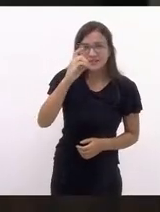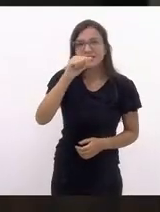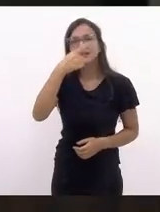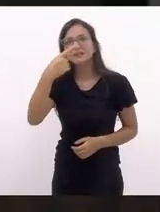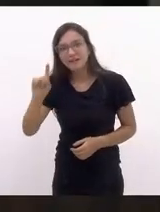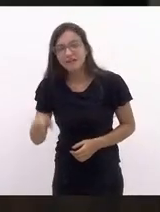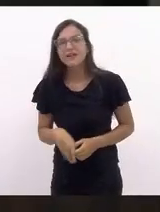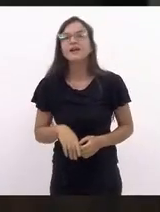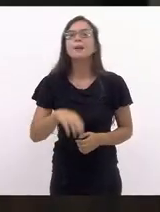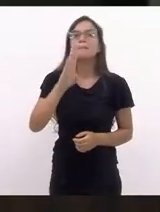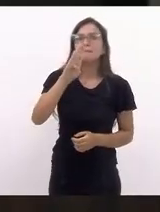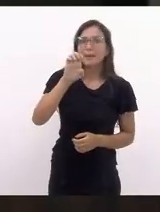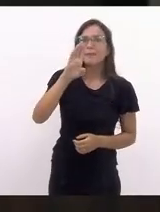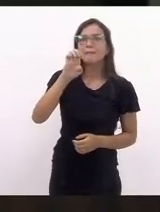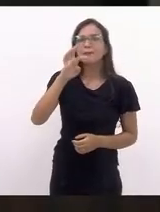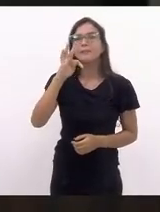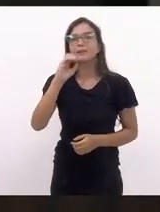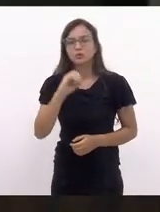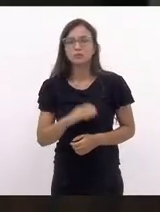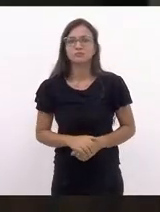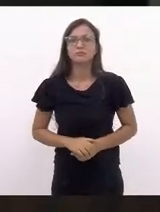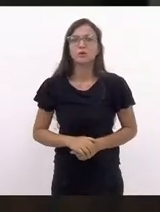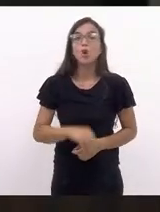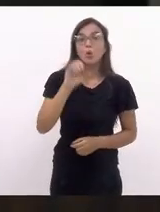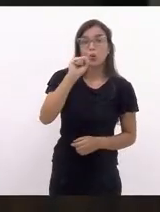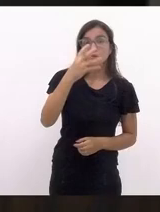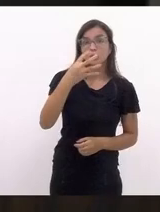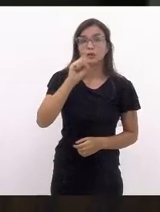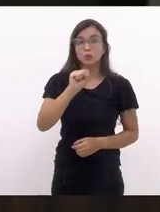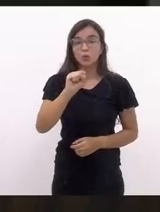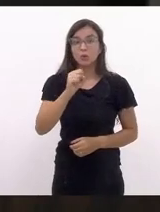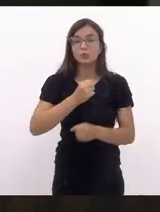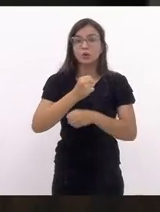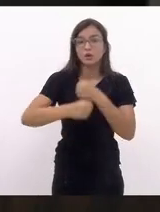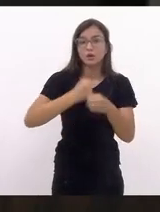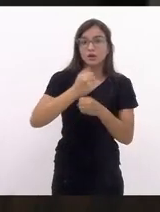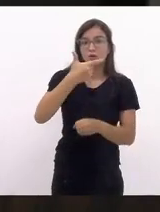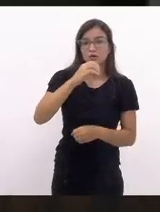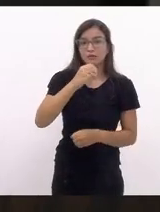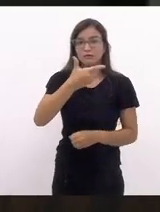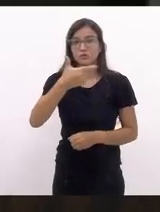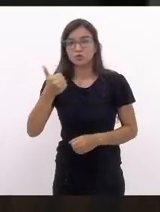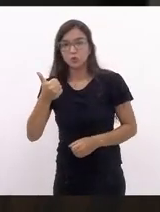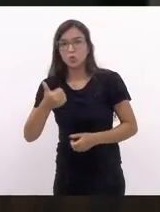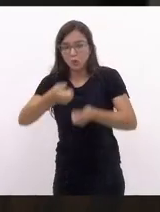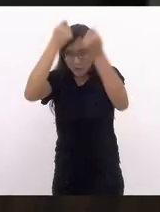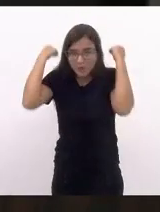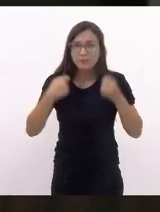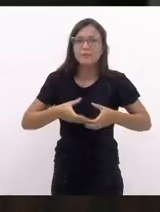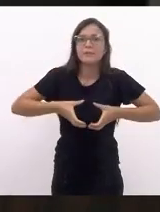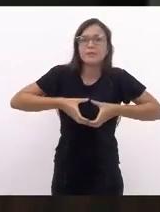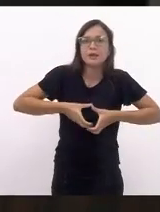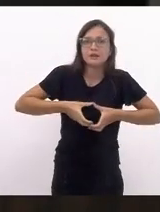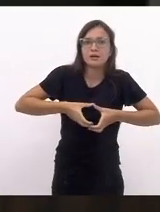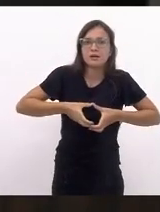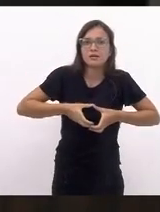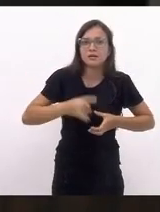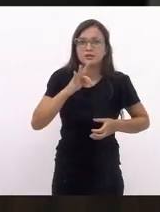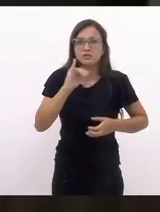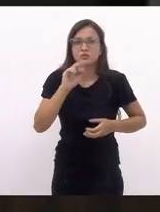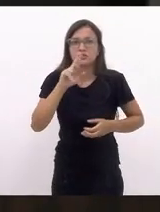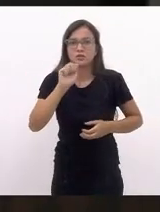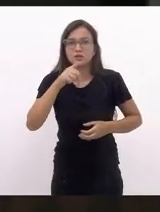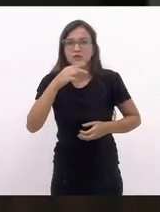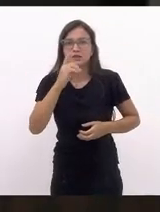anuncio projeto a solução 8489 um de autoria deputada Franciane Motta concede medalha Tiradentes e respectivo diploma aos Doutor Fábio